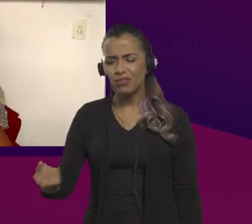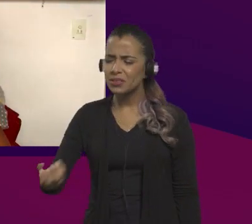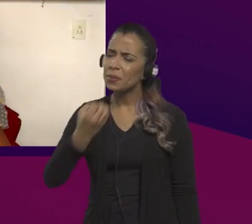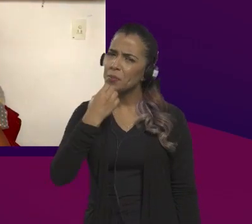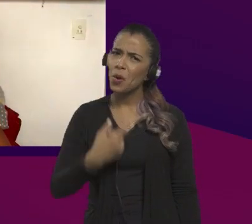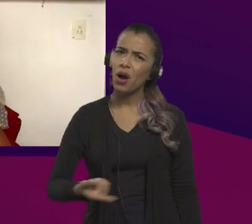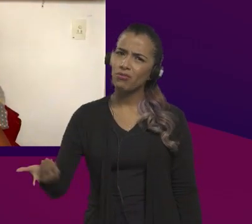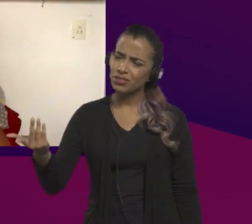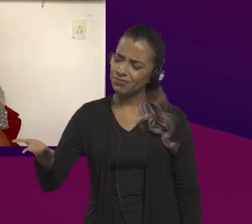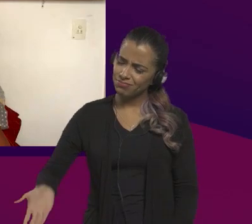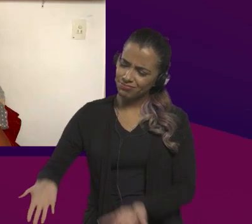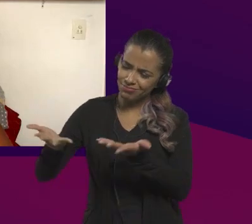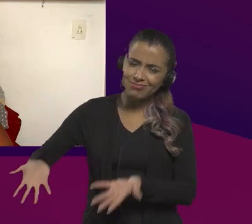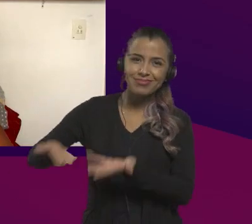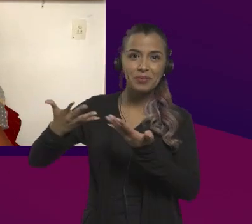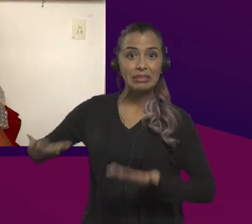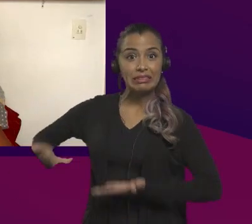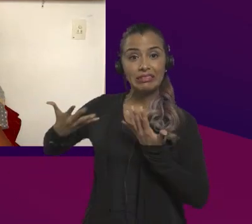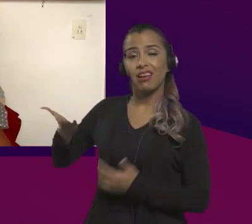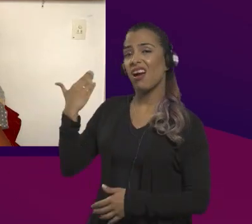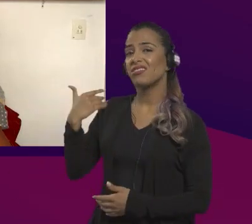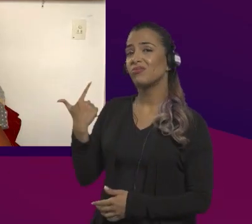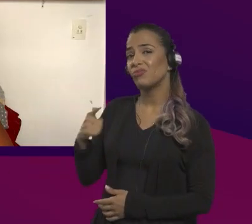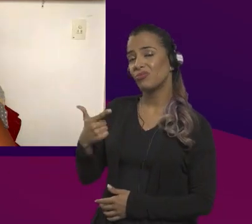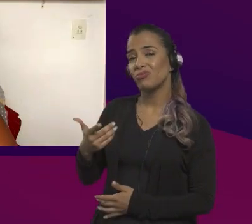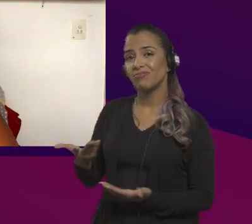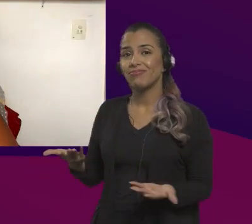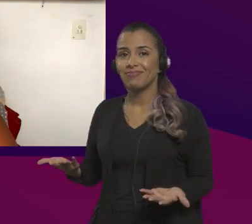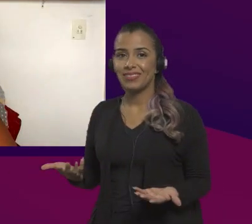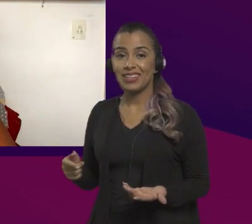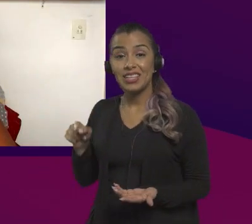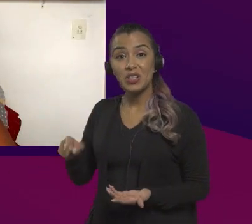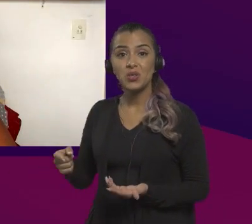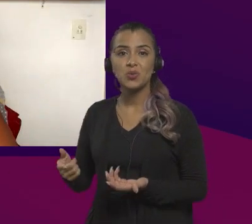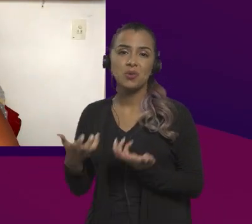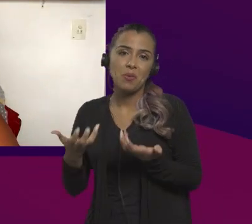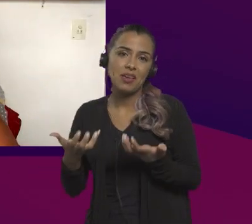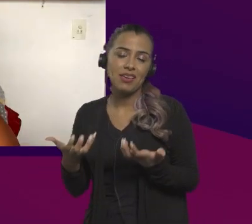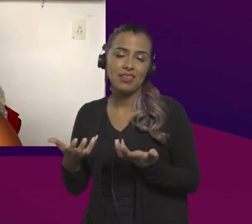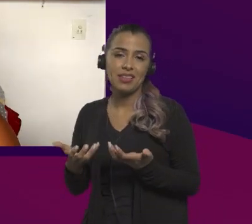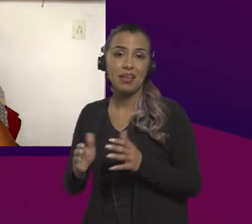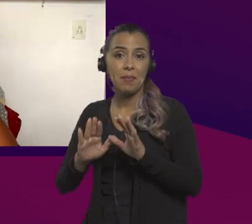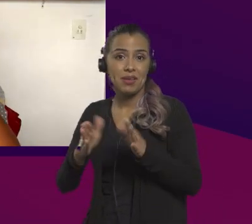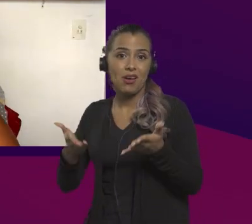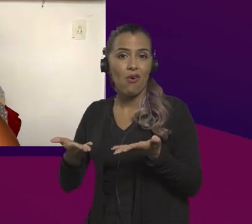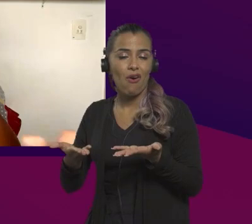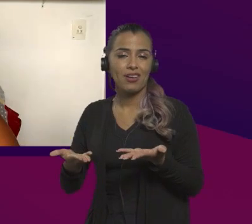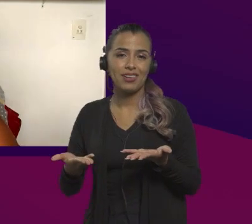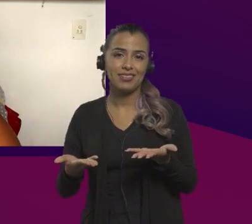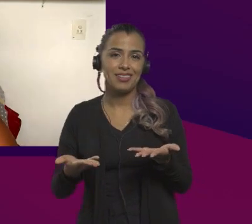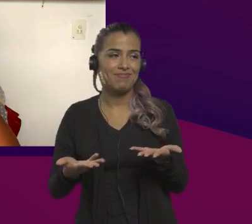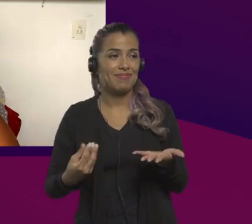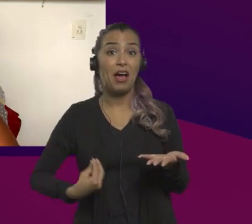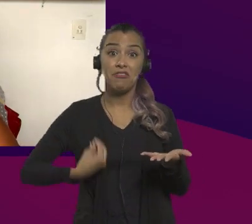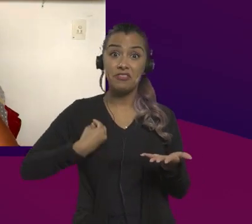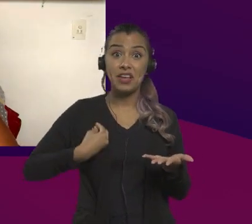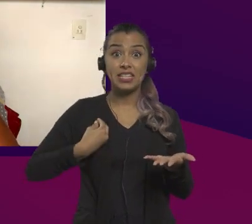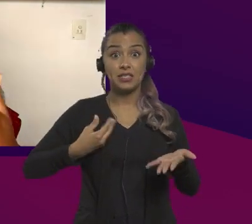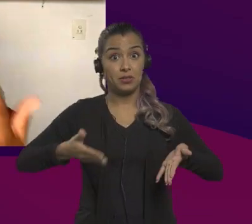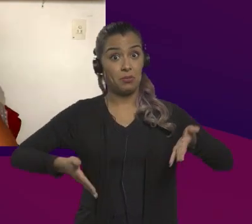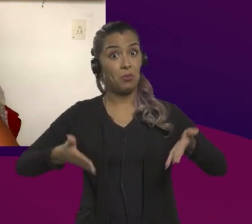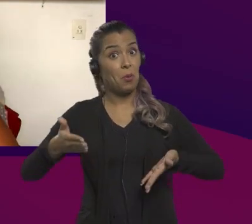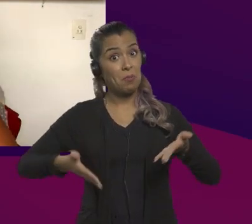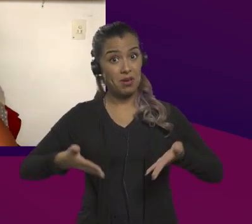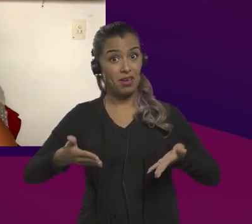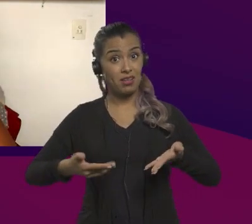isso que as pessoas estão te dizendo. Eu acho que é muito do que eu gostaria de ter ouvido e ainda bem que a gente está vivendo esse momento agora